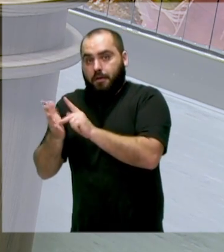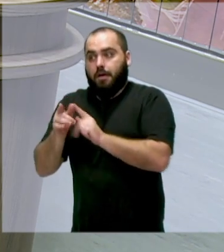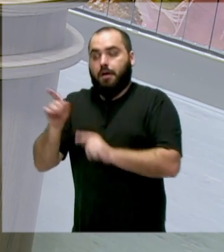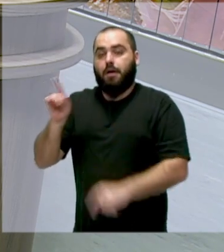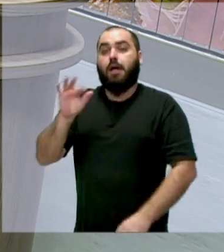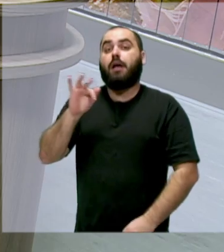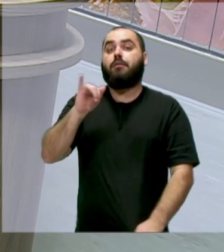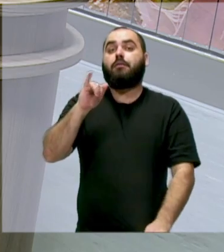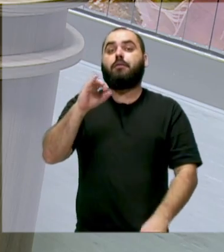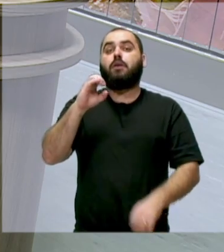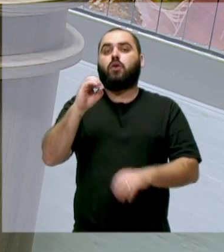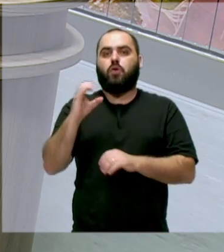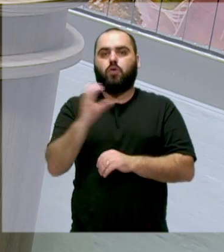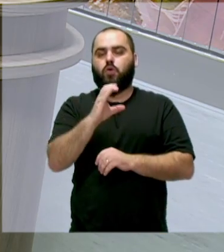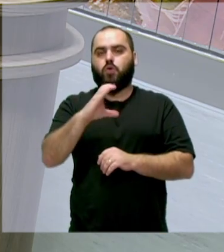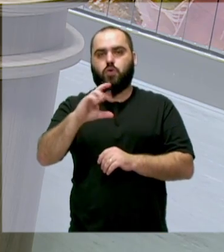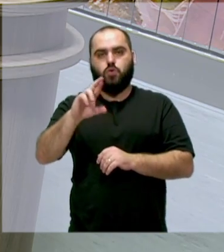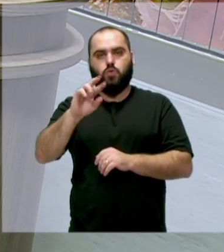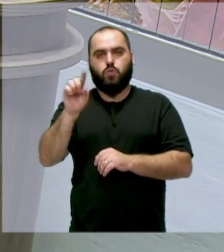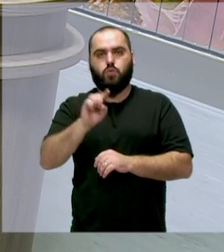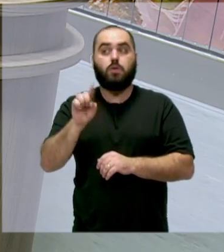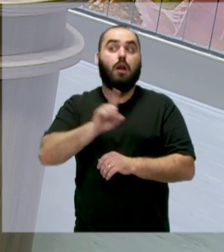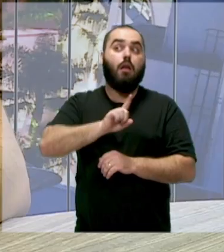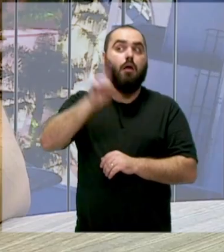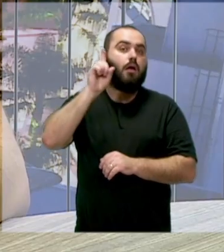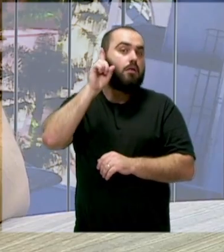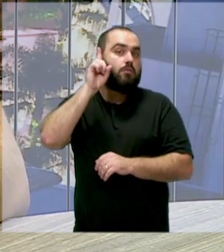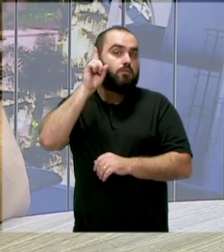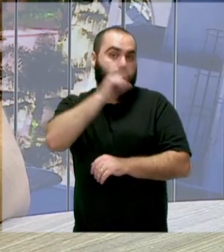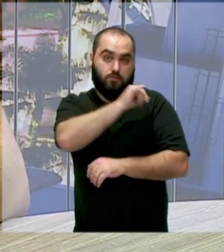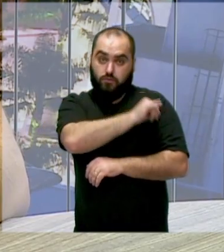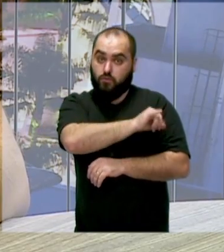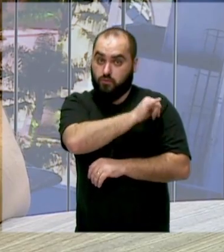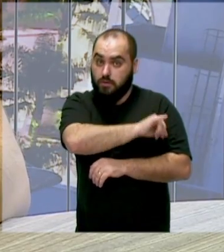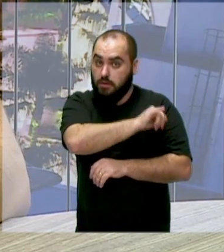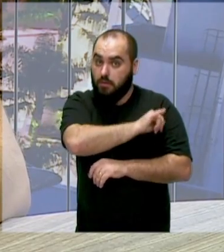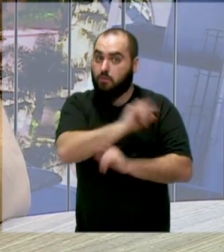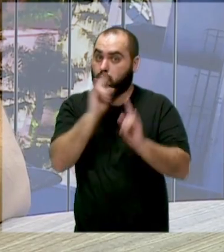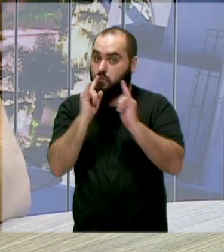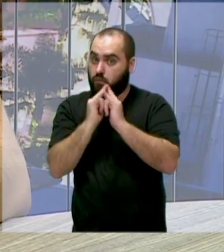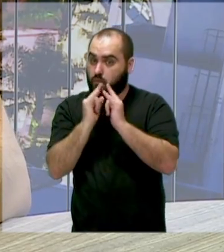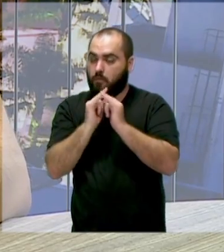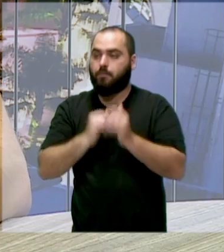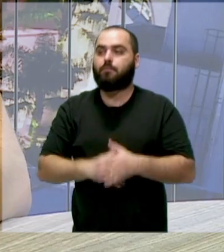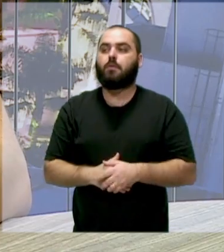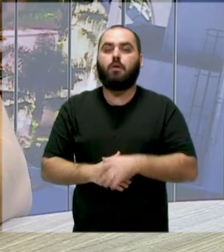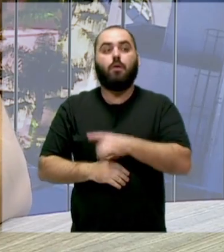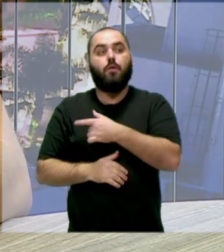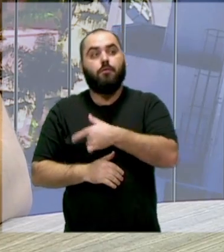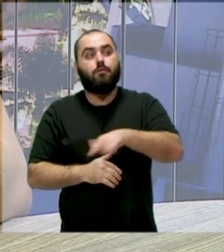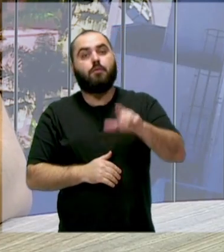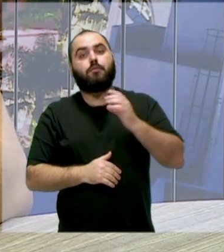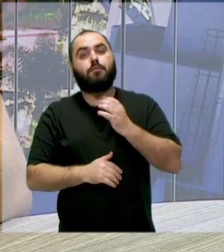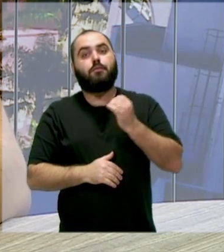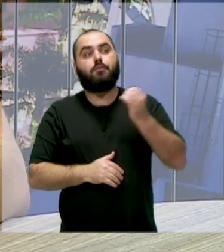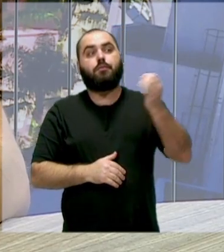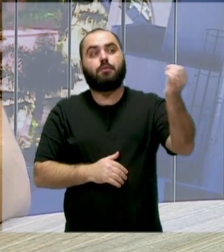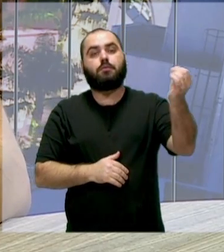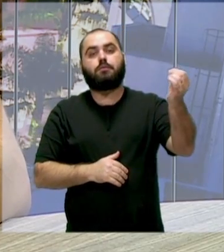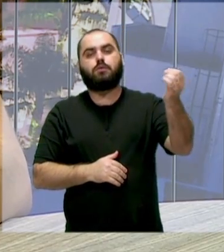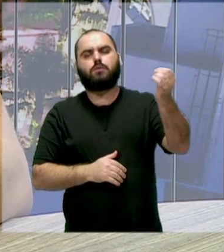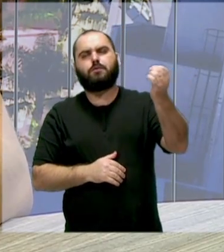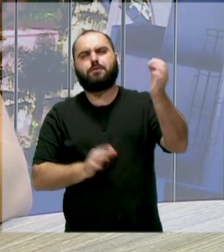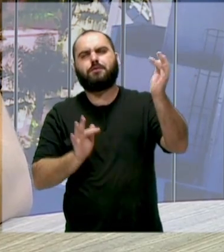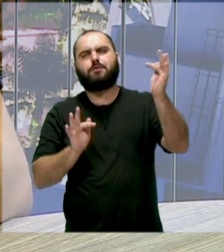um conceituado instituto lá do Rio de Janeiro. Nós já tivemos a oportunidade lá em 2018, no finalzinho